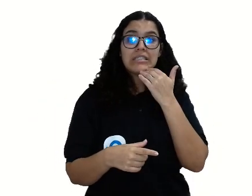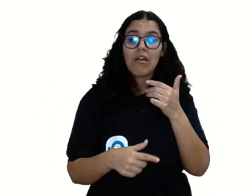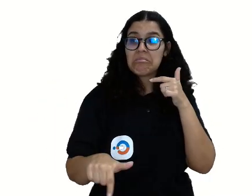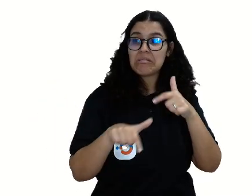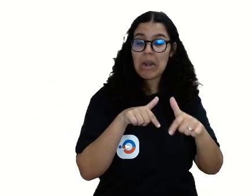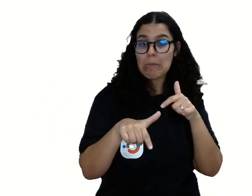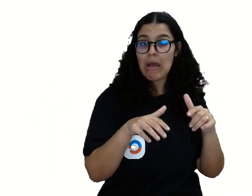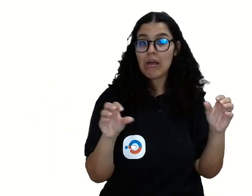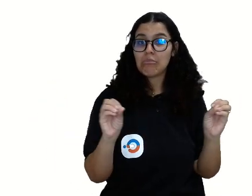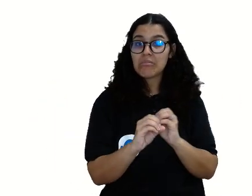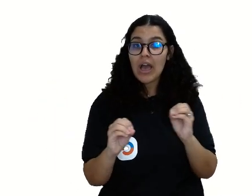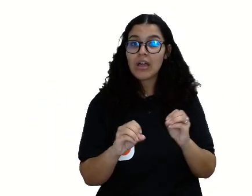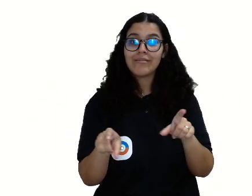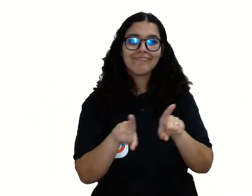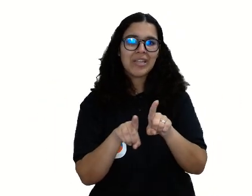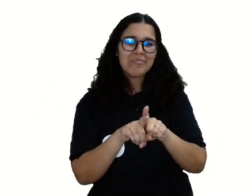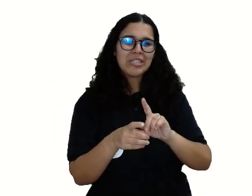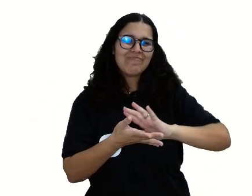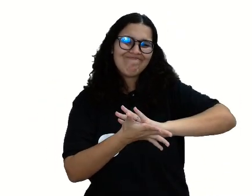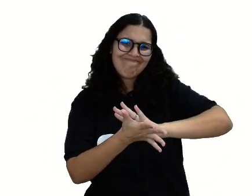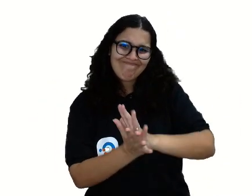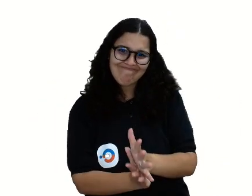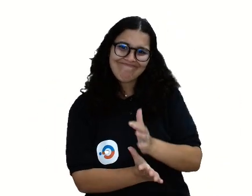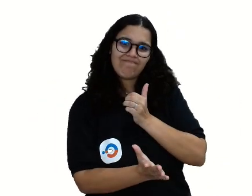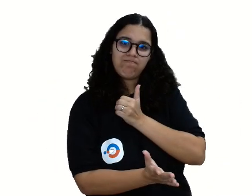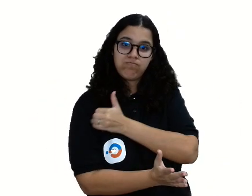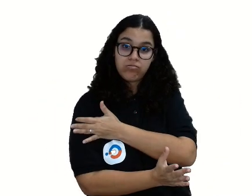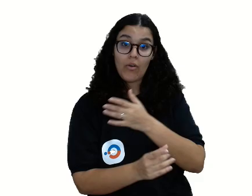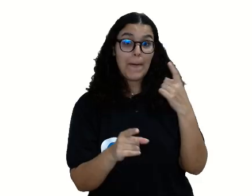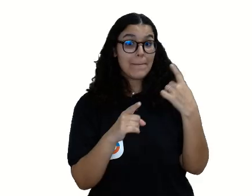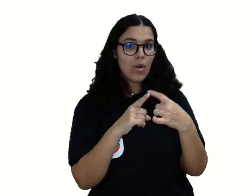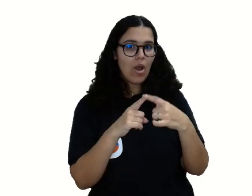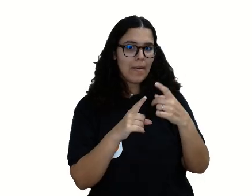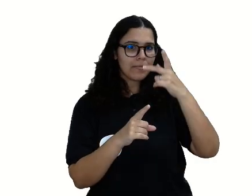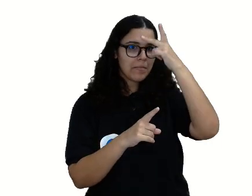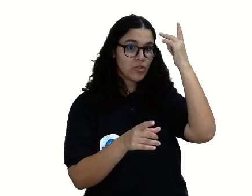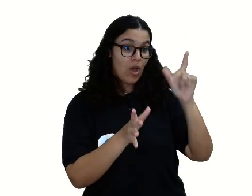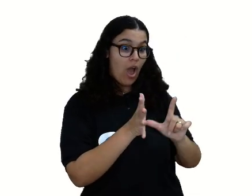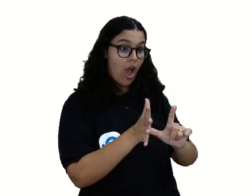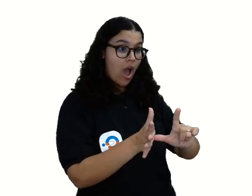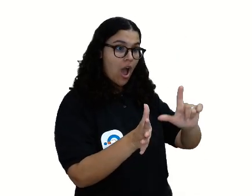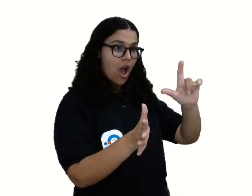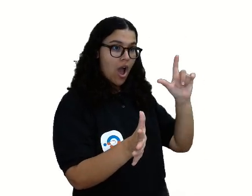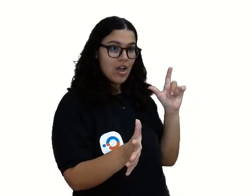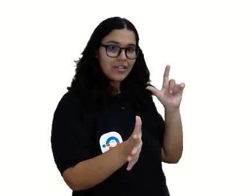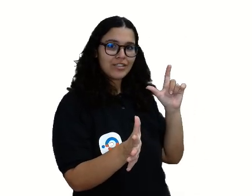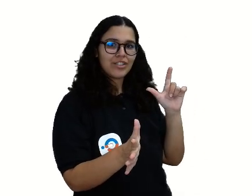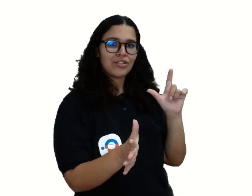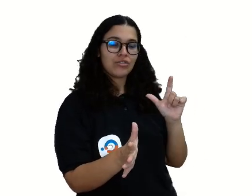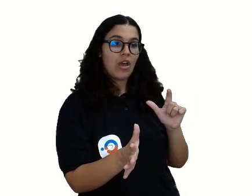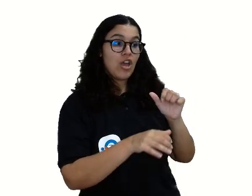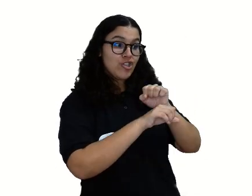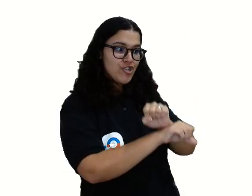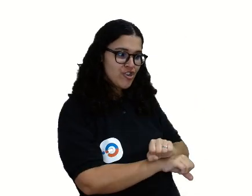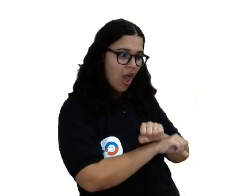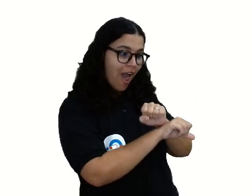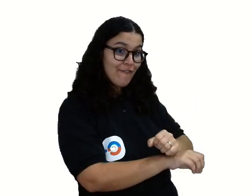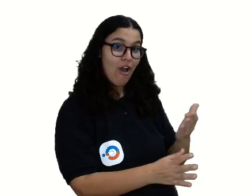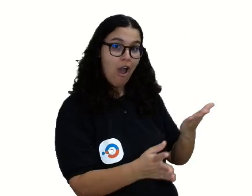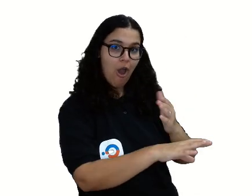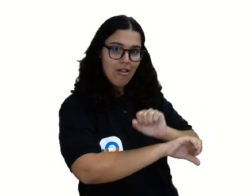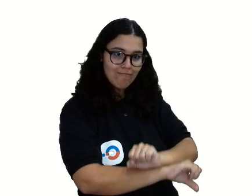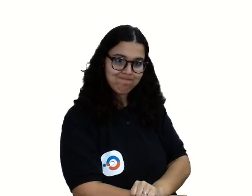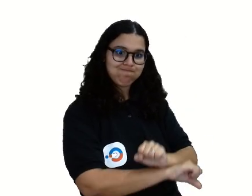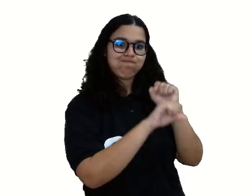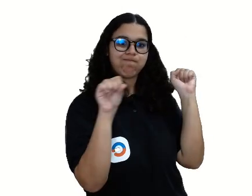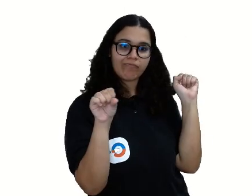preconceitos, porque aqueles que antes eram uma posse de seus senhores e agora passaram a